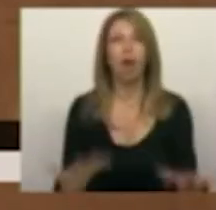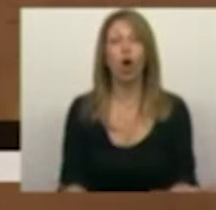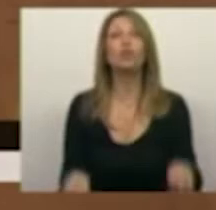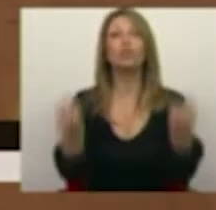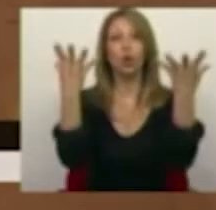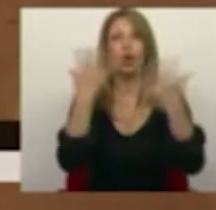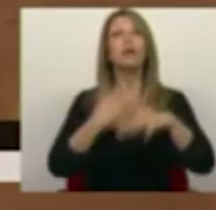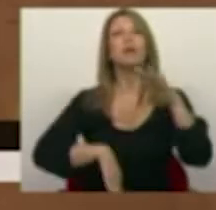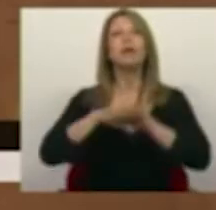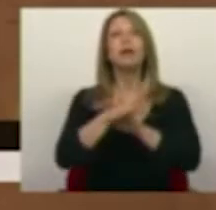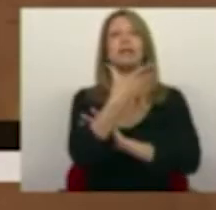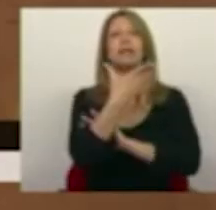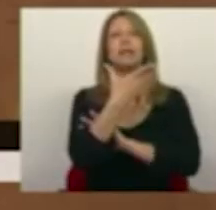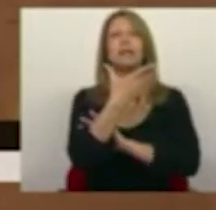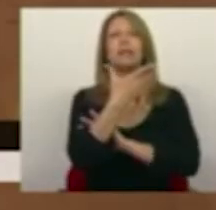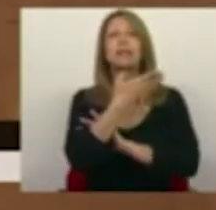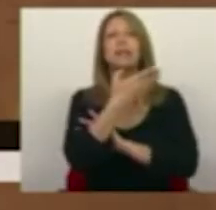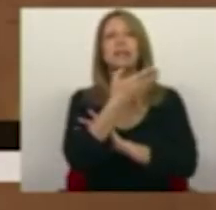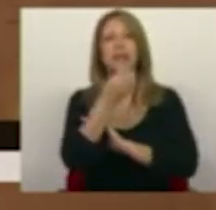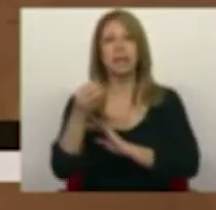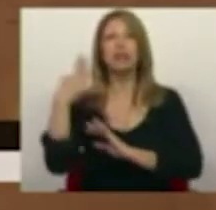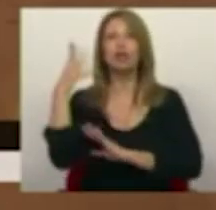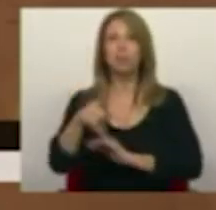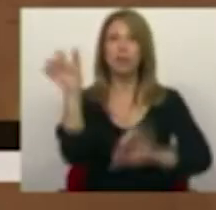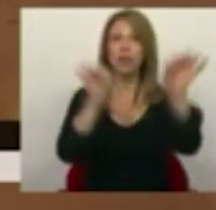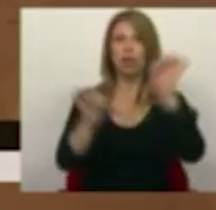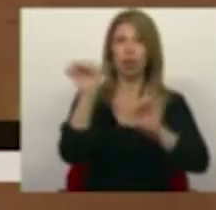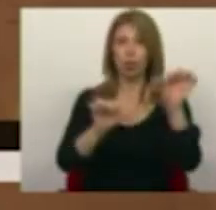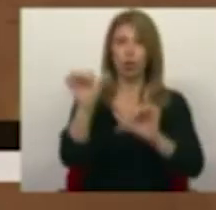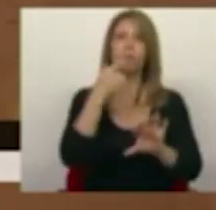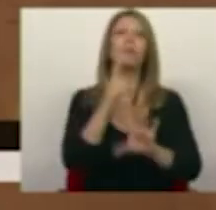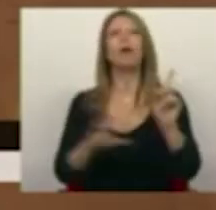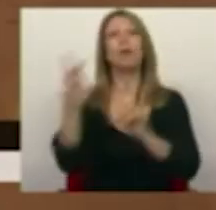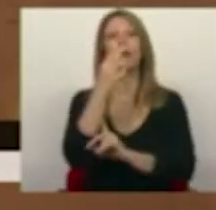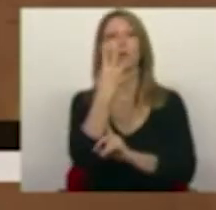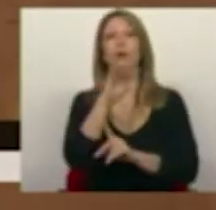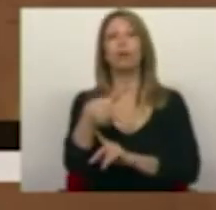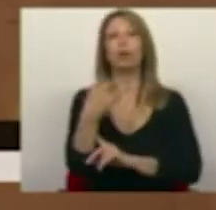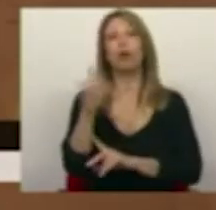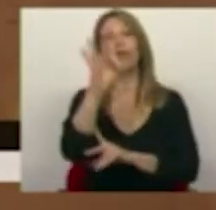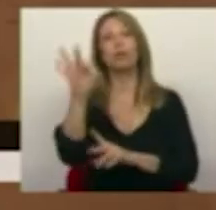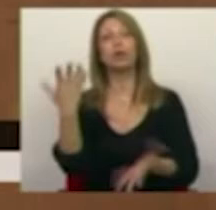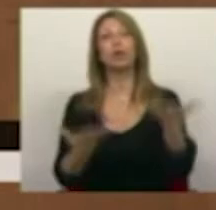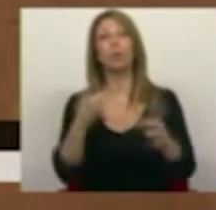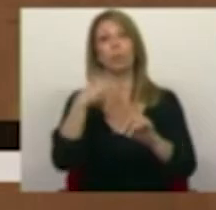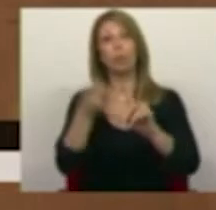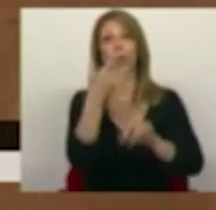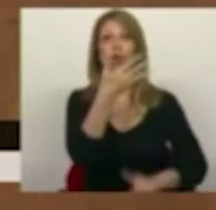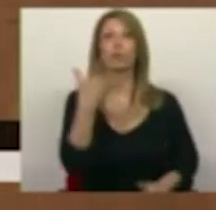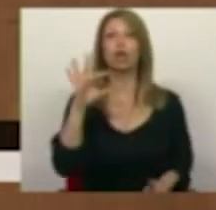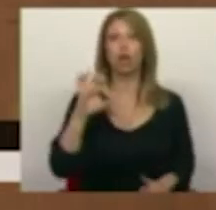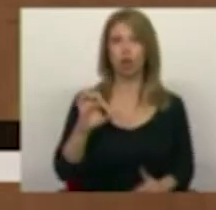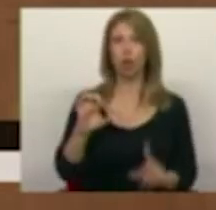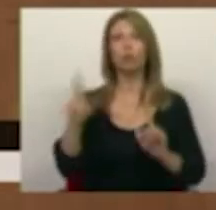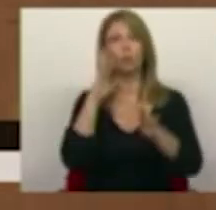o topo das 700 mil cirurgias. Isto representa um aumento 4,9% face ao ano de 2018, o que é